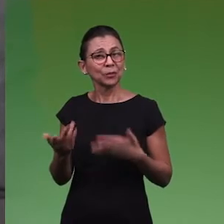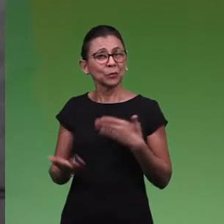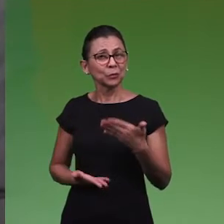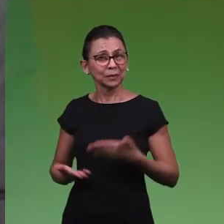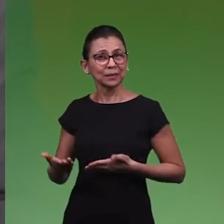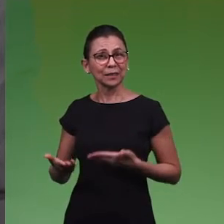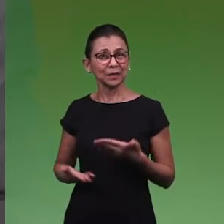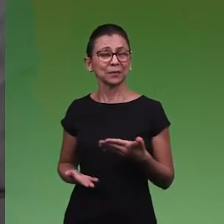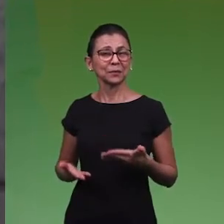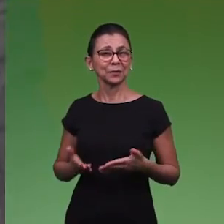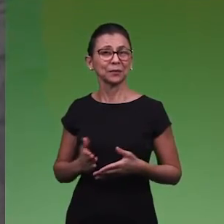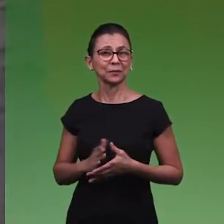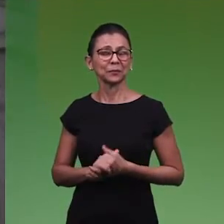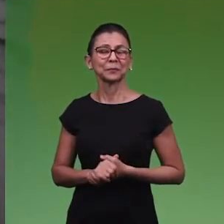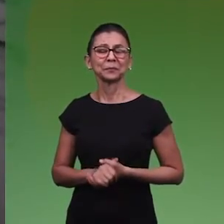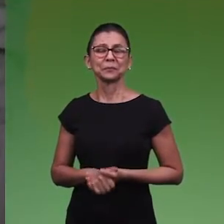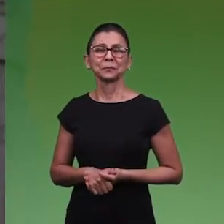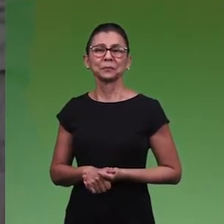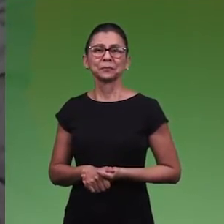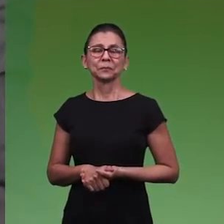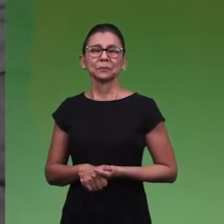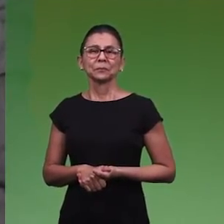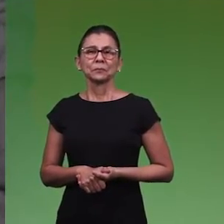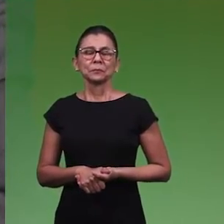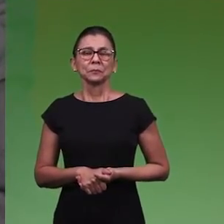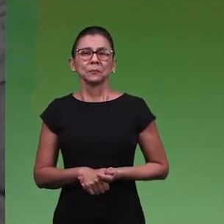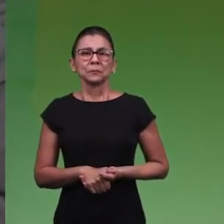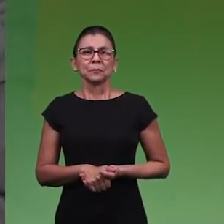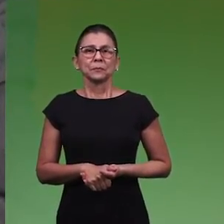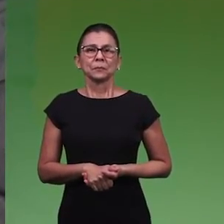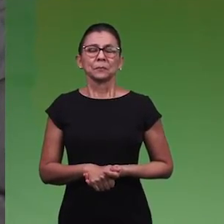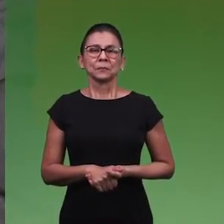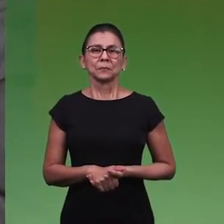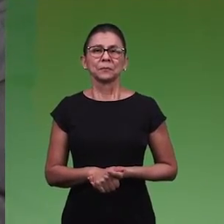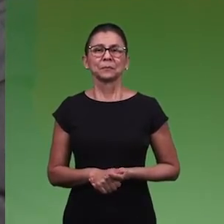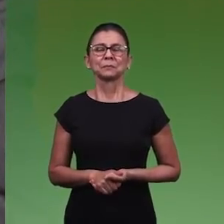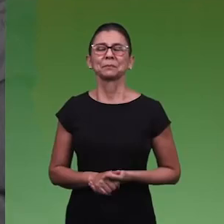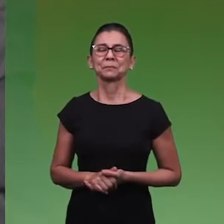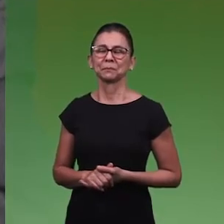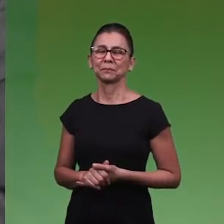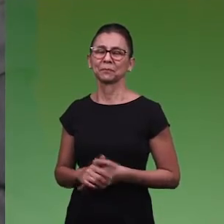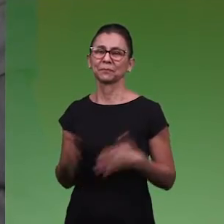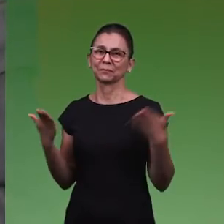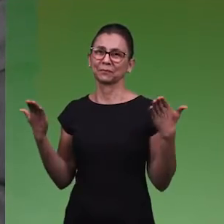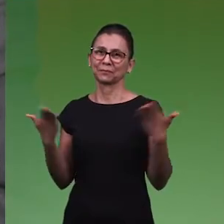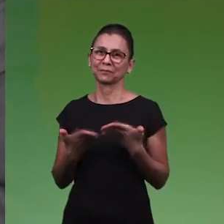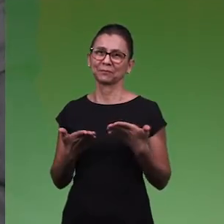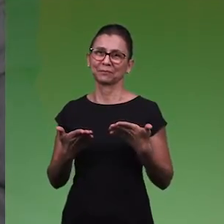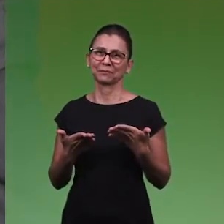necessidade da luta do ungido. Então, depois ele vai receber, vai ser ordenado. Parece que o nosso tempo aí...